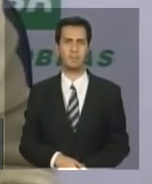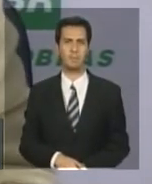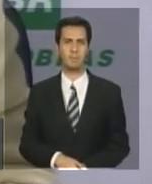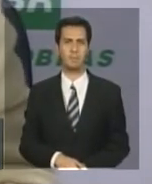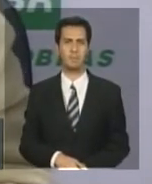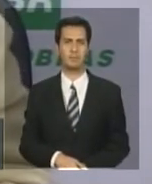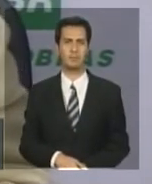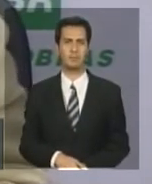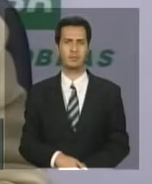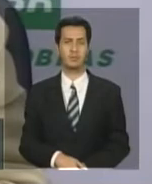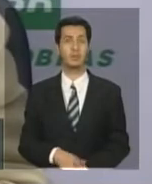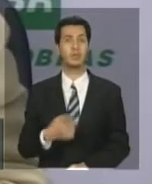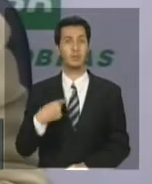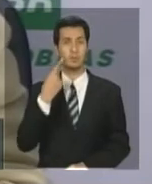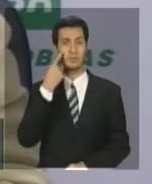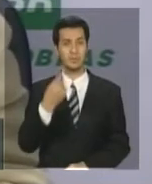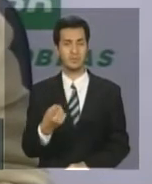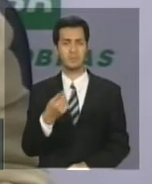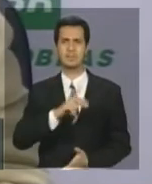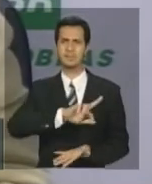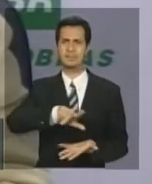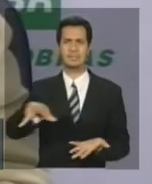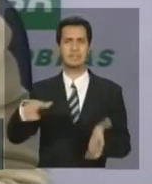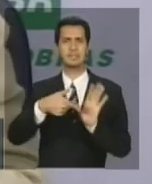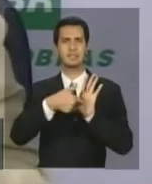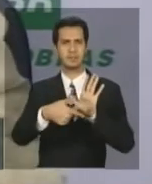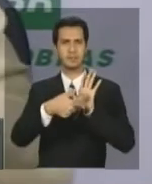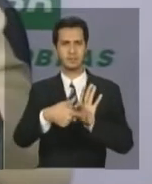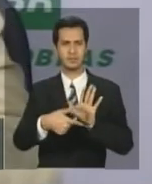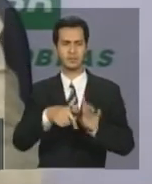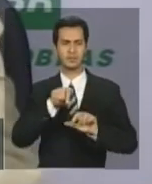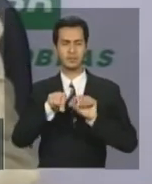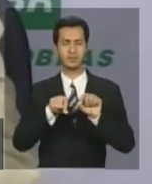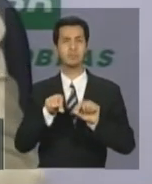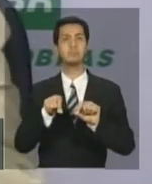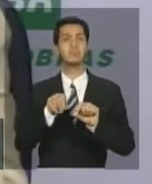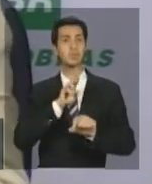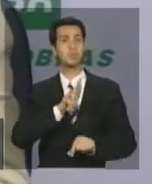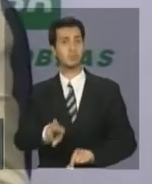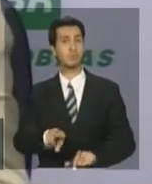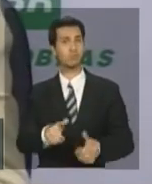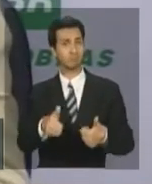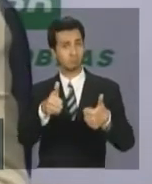diversas apresentações é que o resultado é positivo